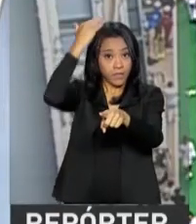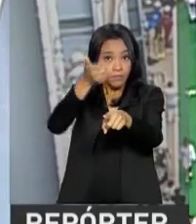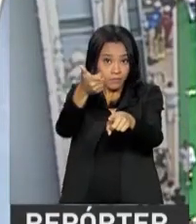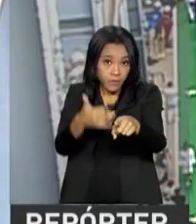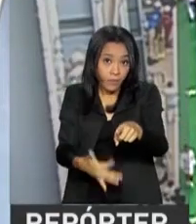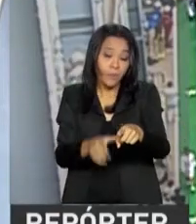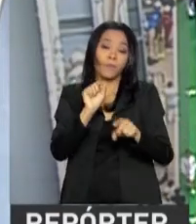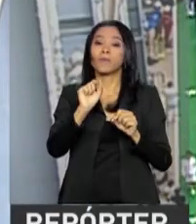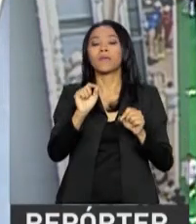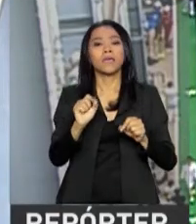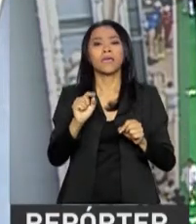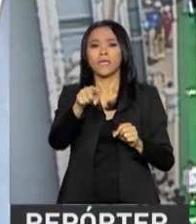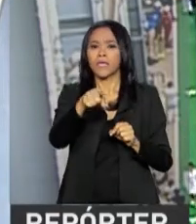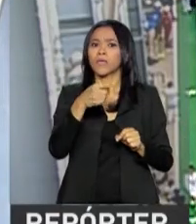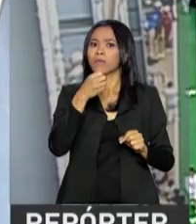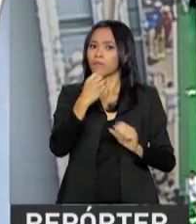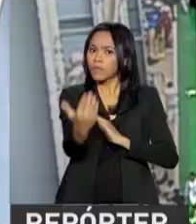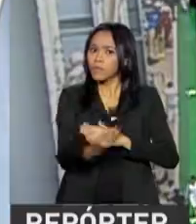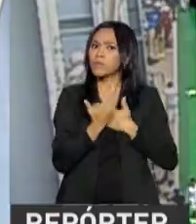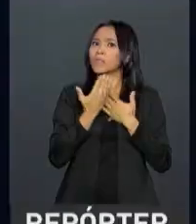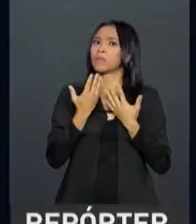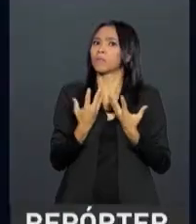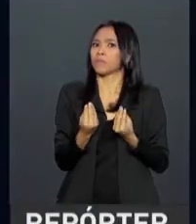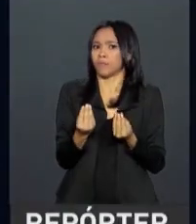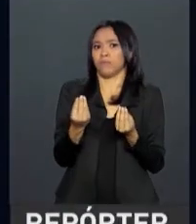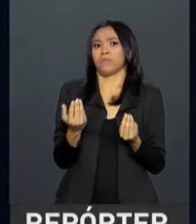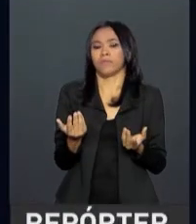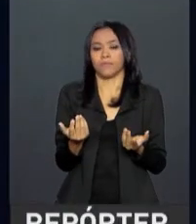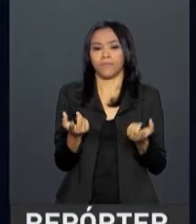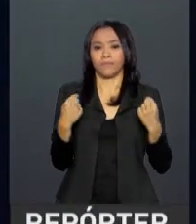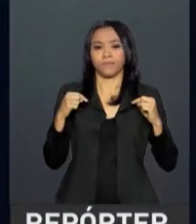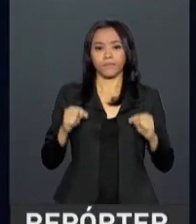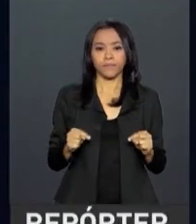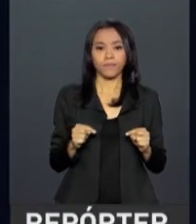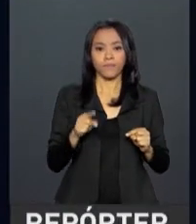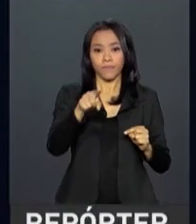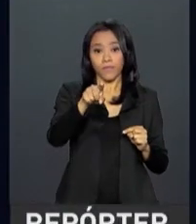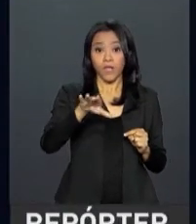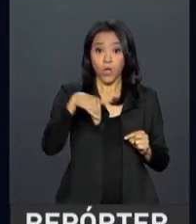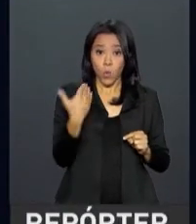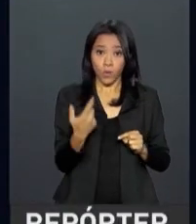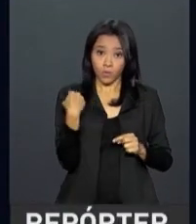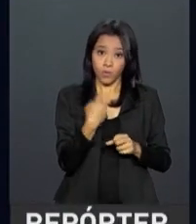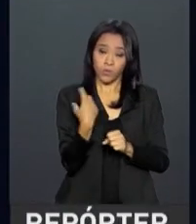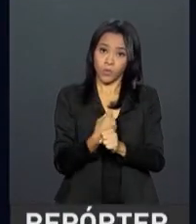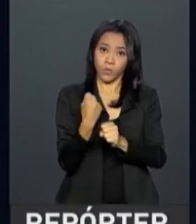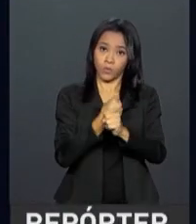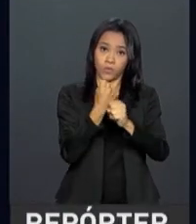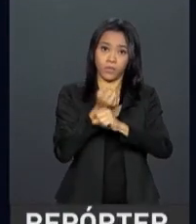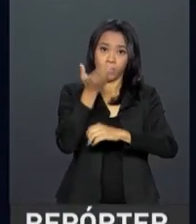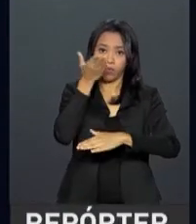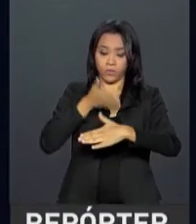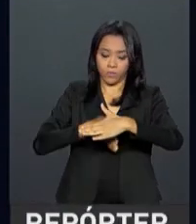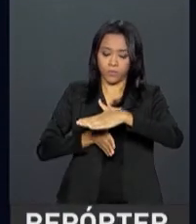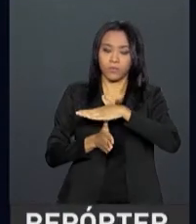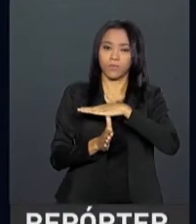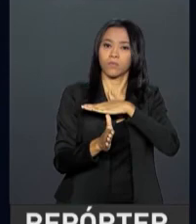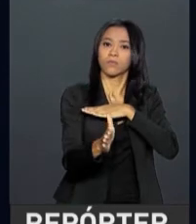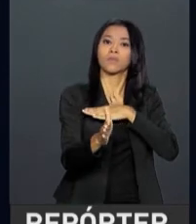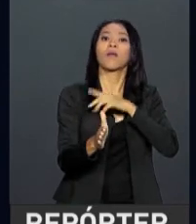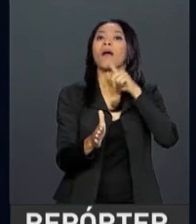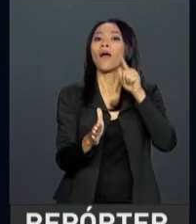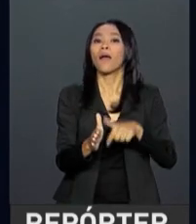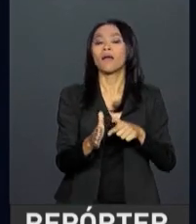do programa vão além da área militar. Ao construirmos os nossos submarinos, nós estamos construindo